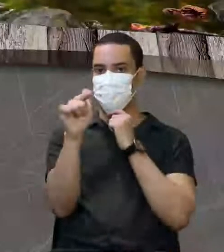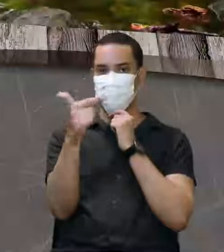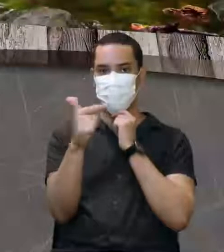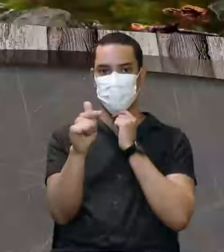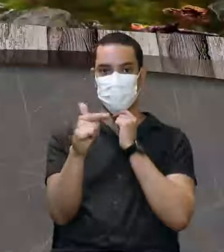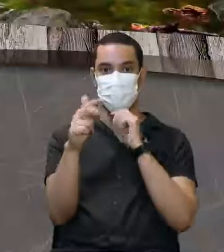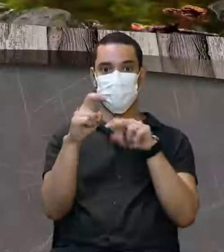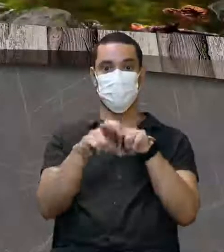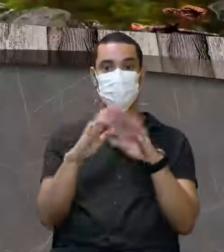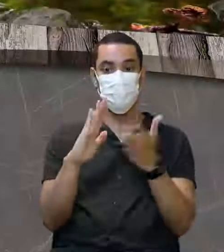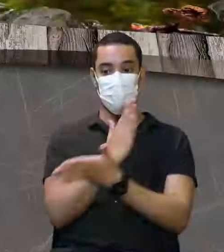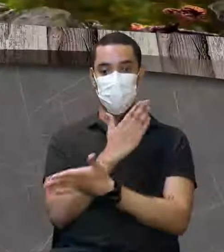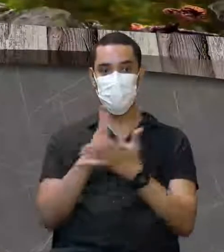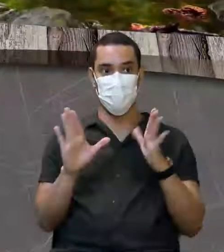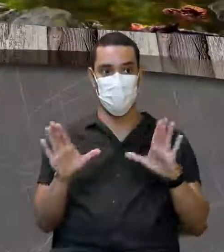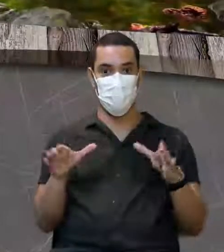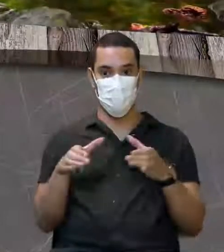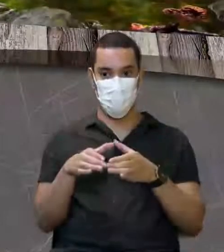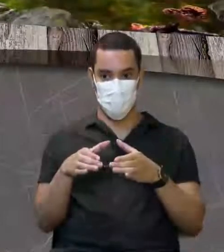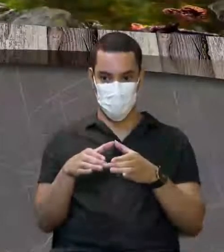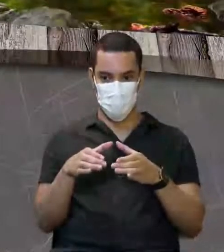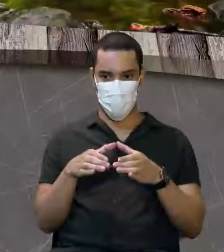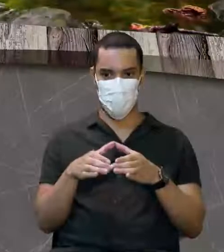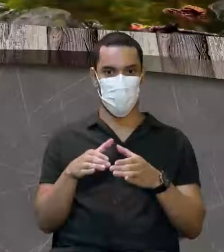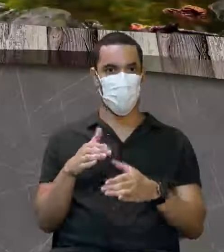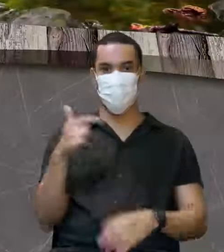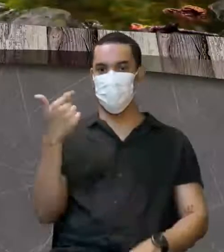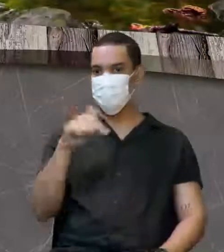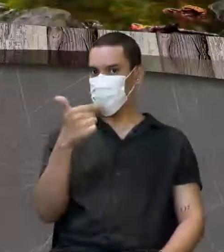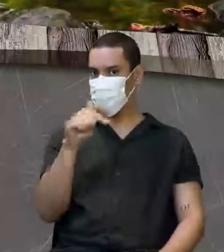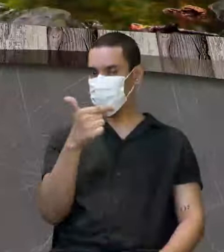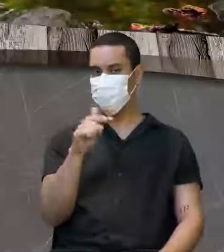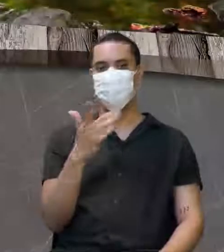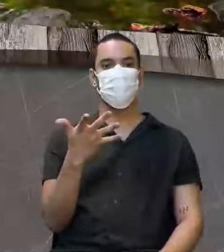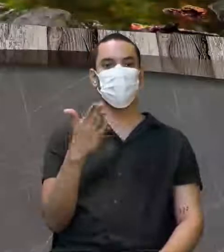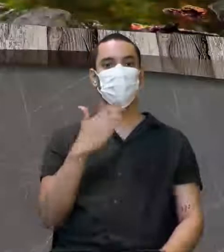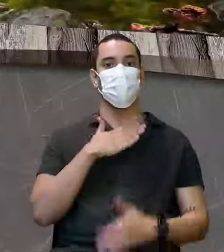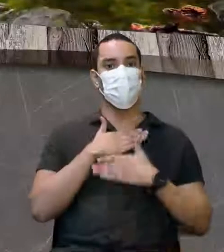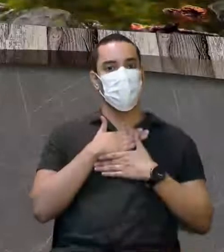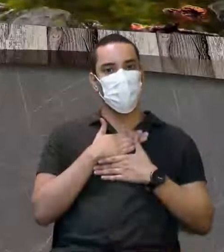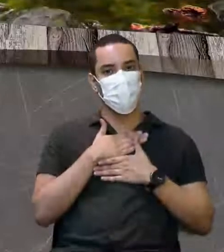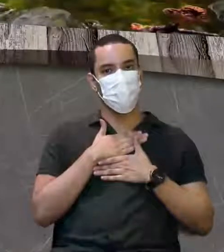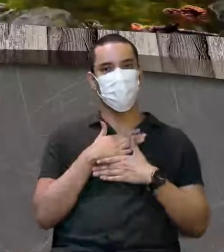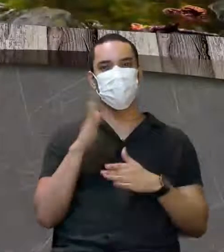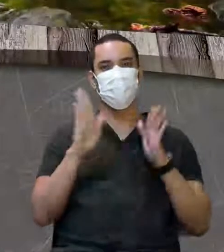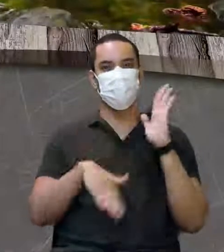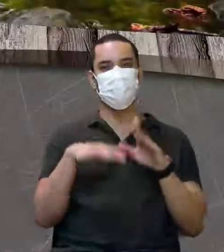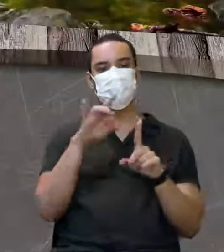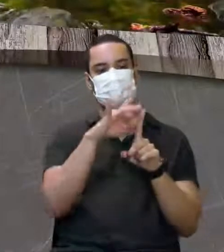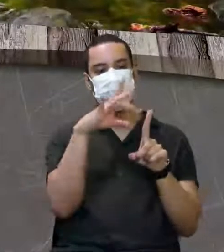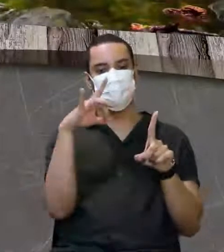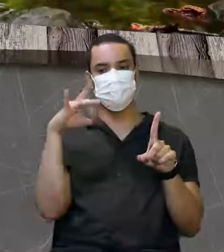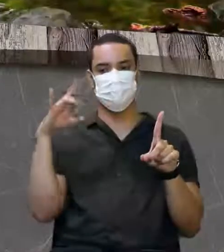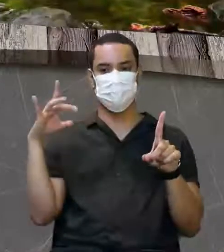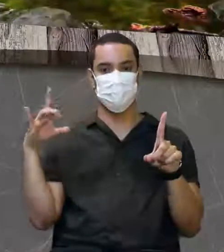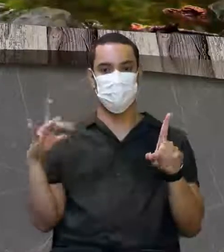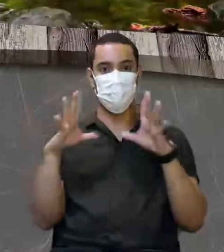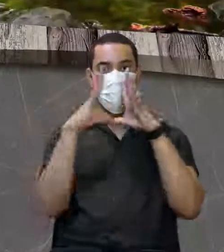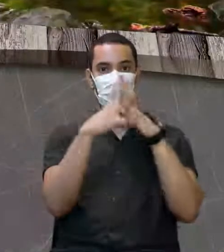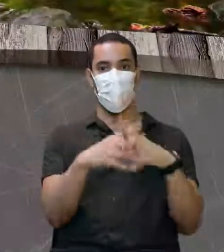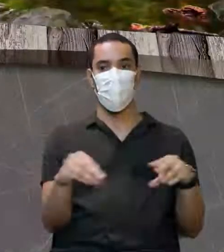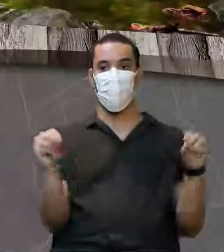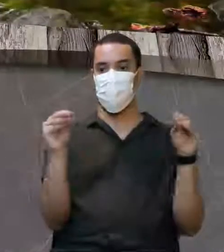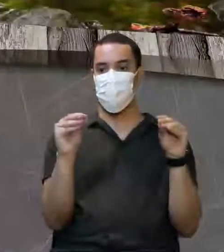proteger, alguns grupos que não tinham, gostavam de estar isolados, eles foram